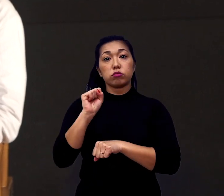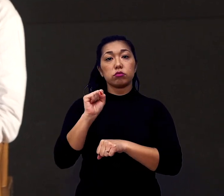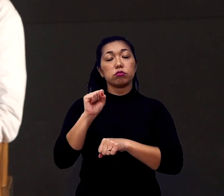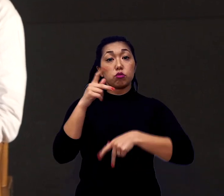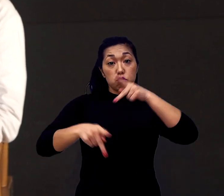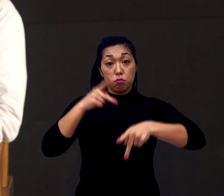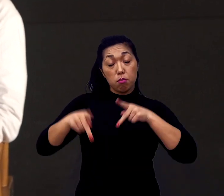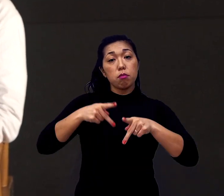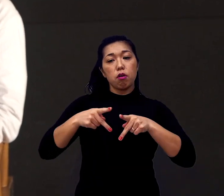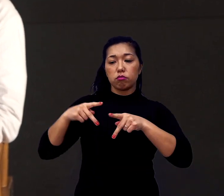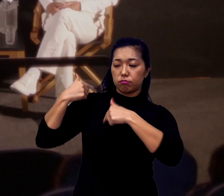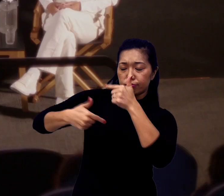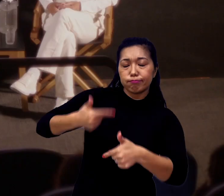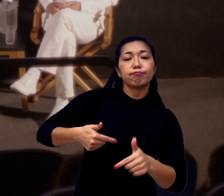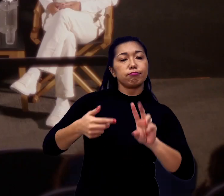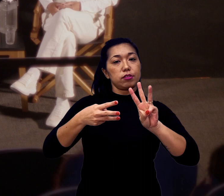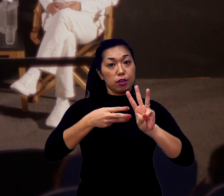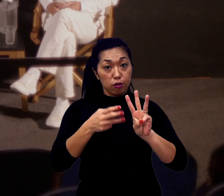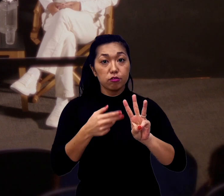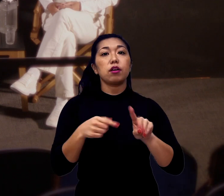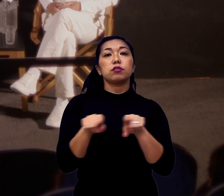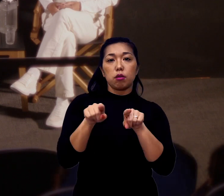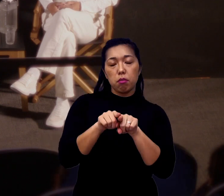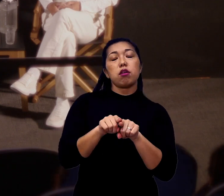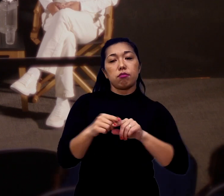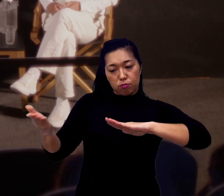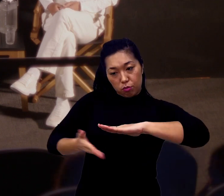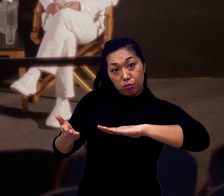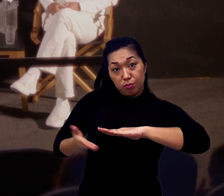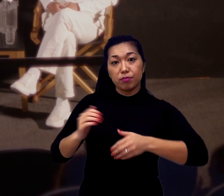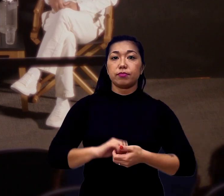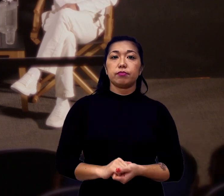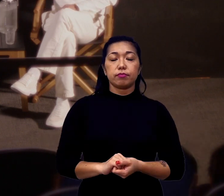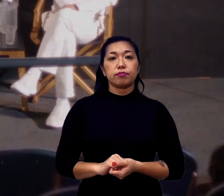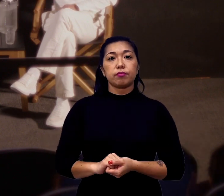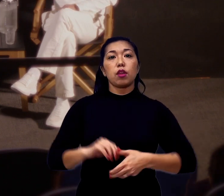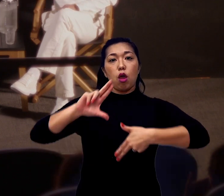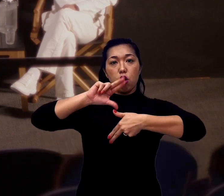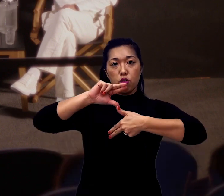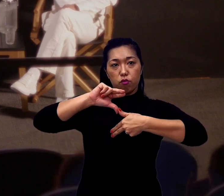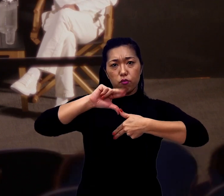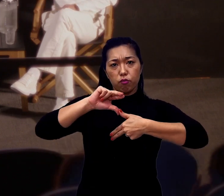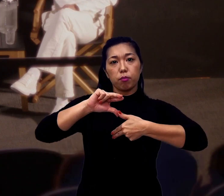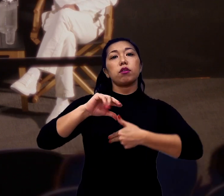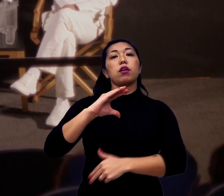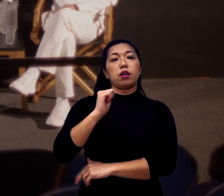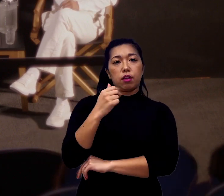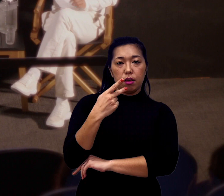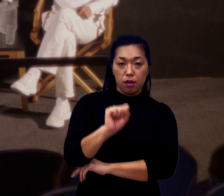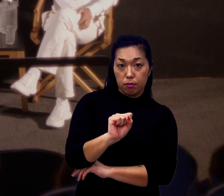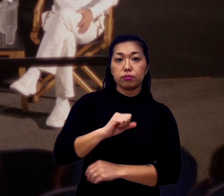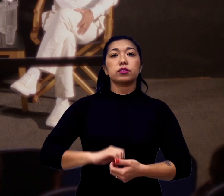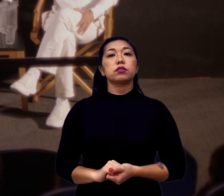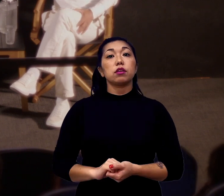Comunidades Tradicionais e Direitos Humanos e Contemporaneidade, na UFBA, UAB e a CAPES. Exerceu cargos